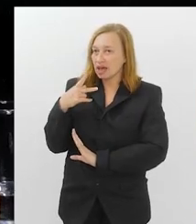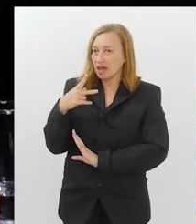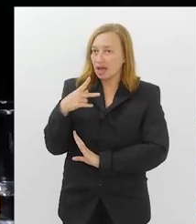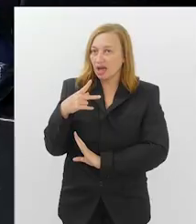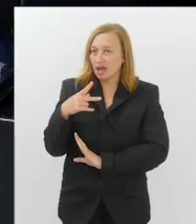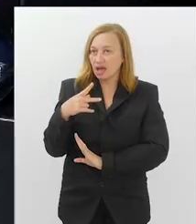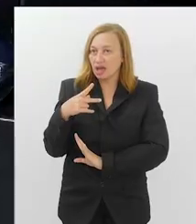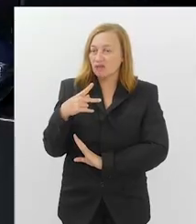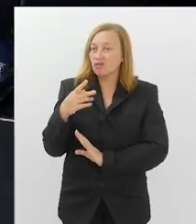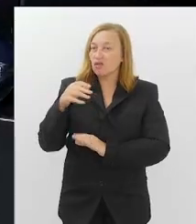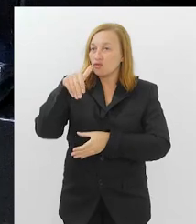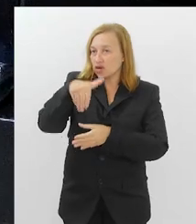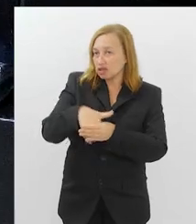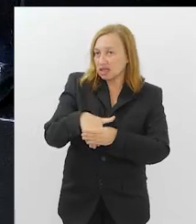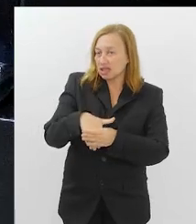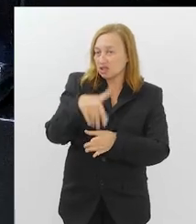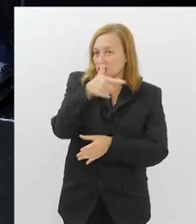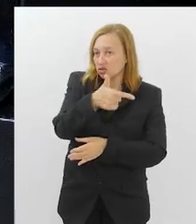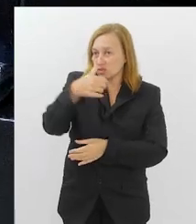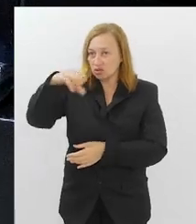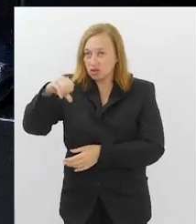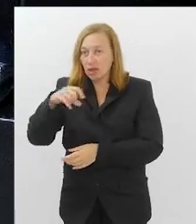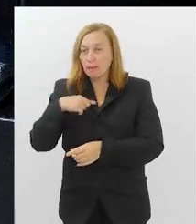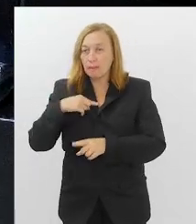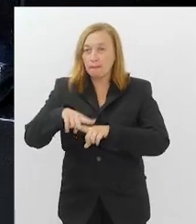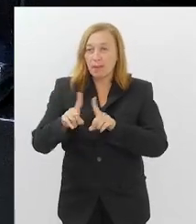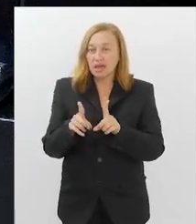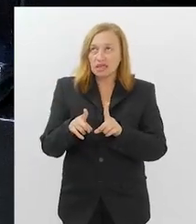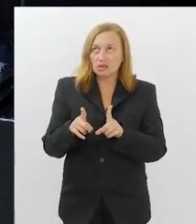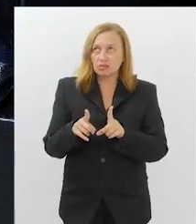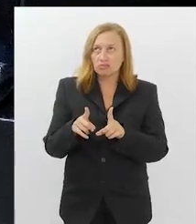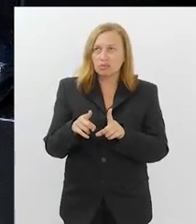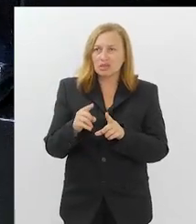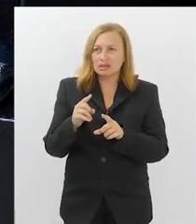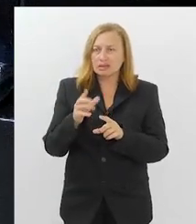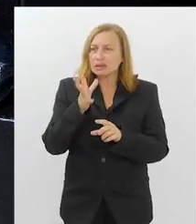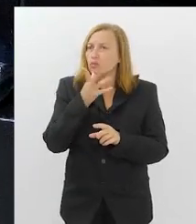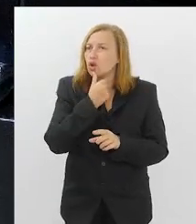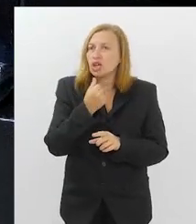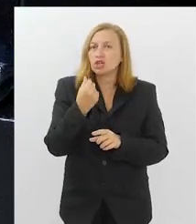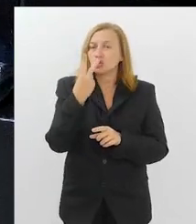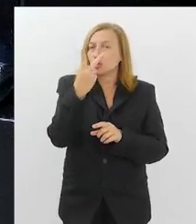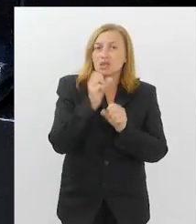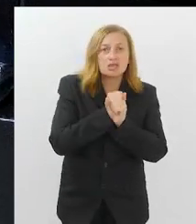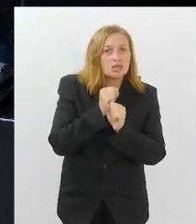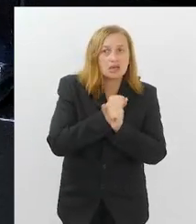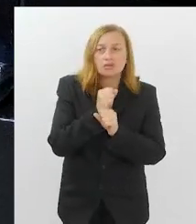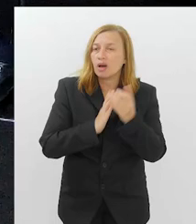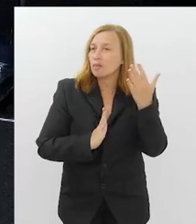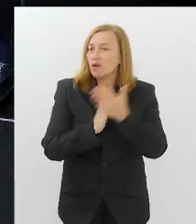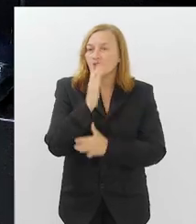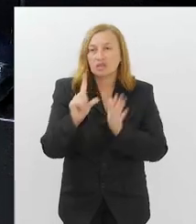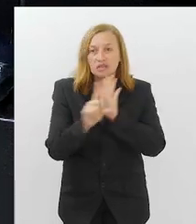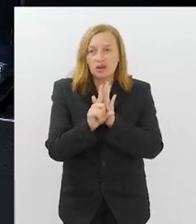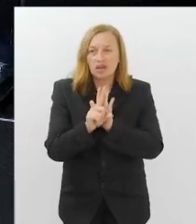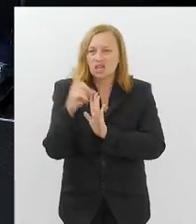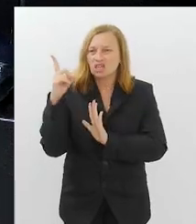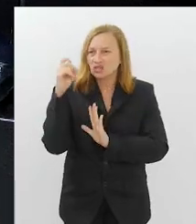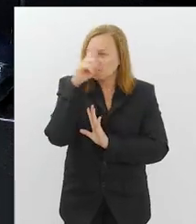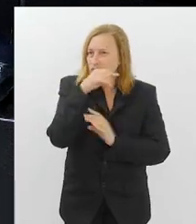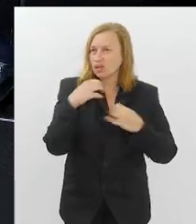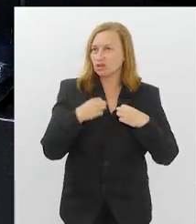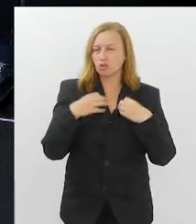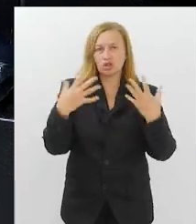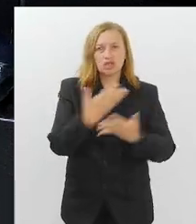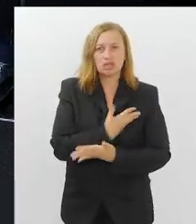Públicos, que foi votado em 2019, mas eu protocolei em 2016, levei 2 anos para aprovar essa lei, com muita